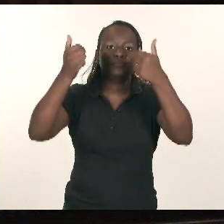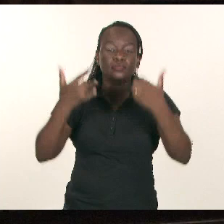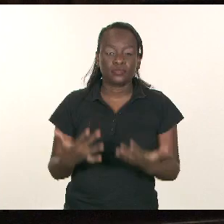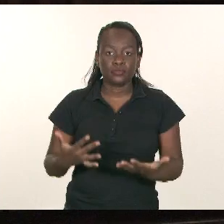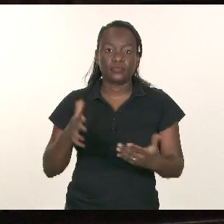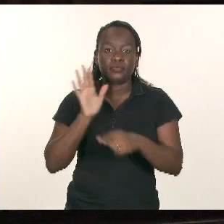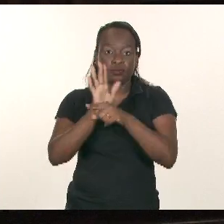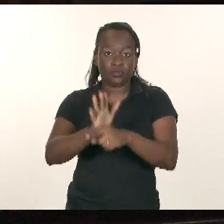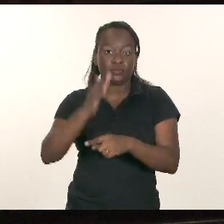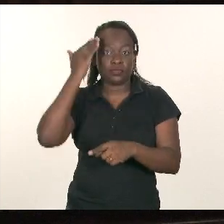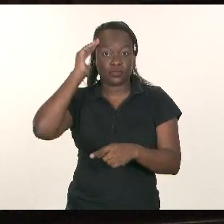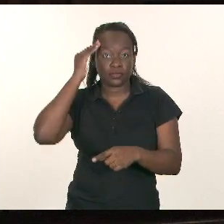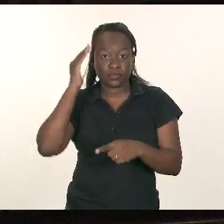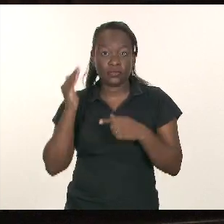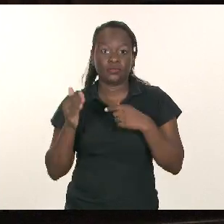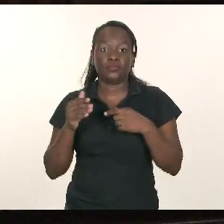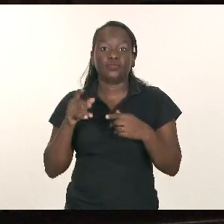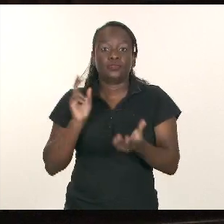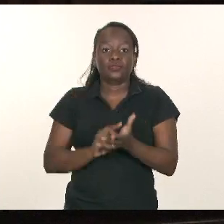ajudam a entender,